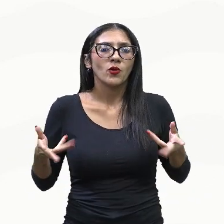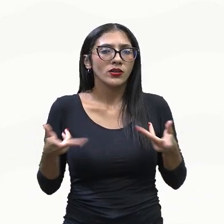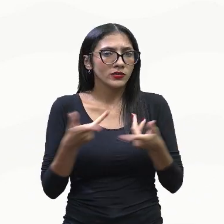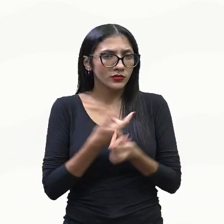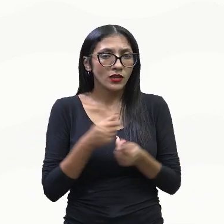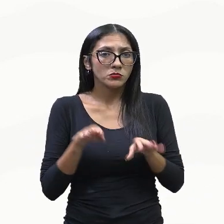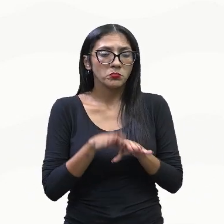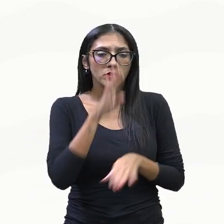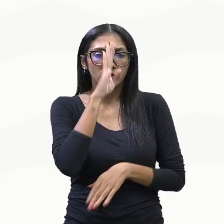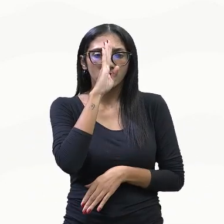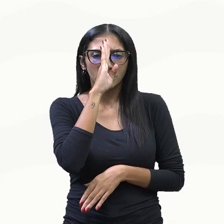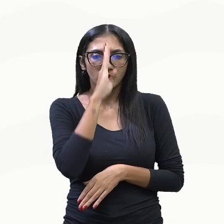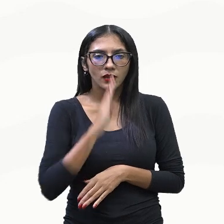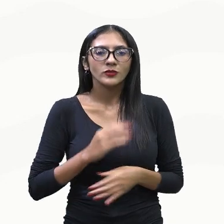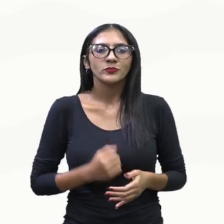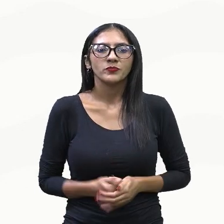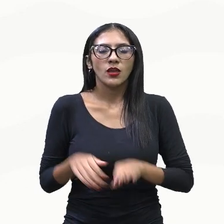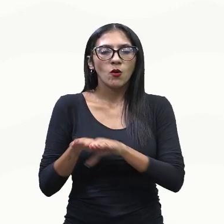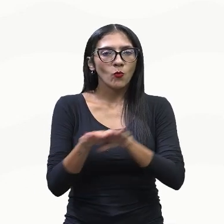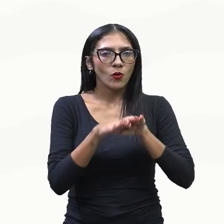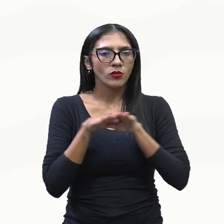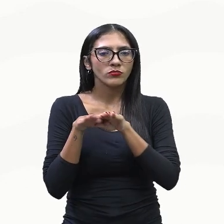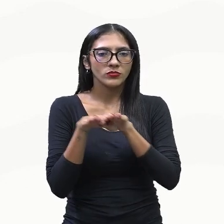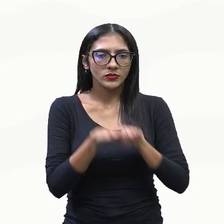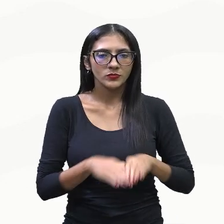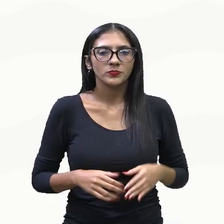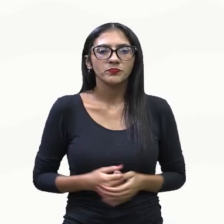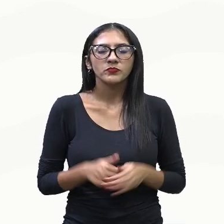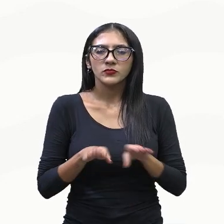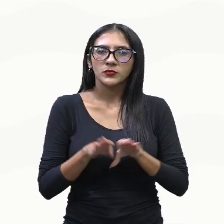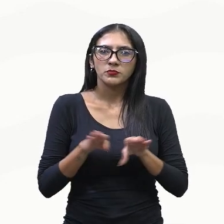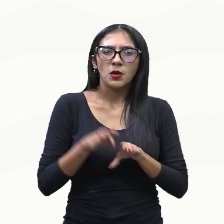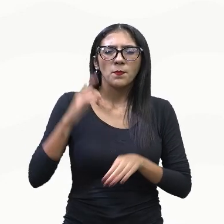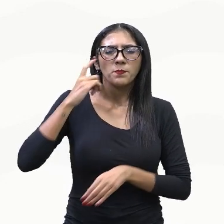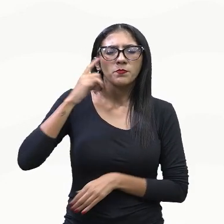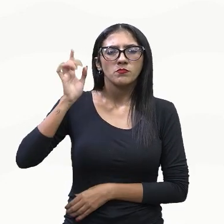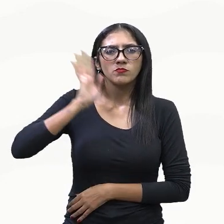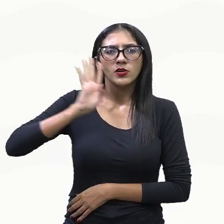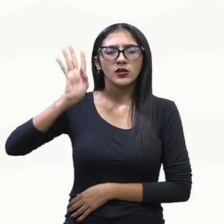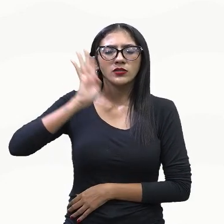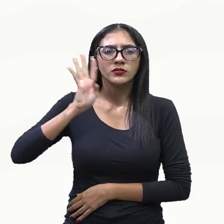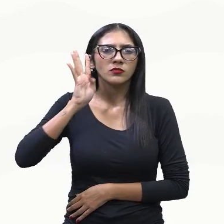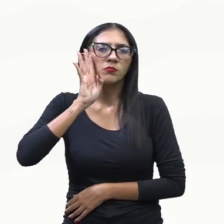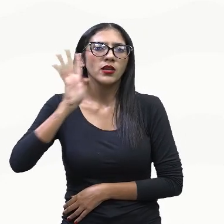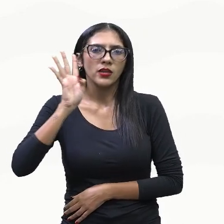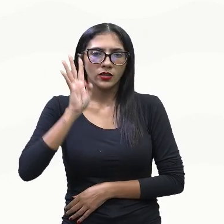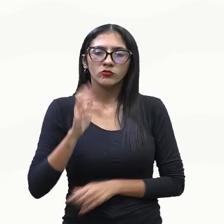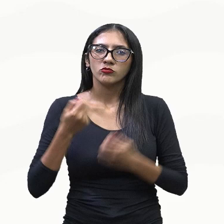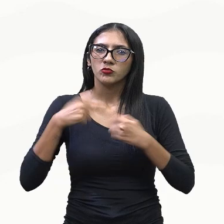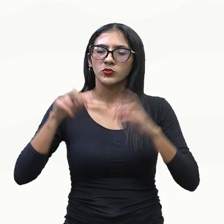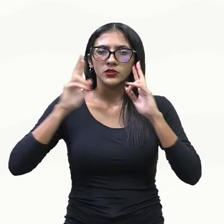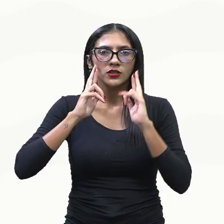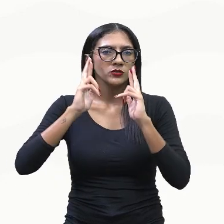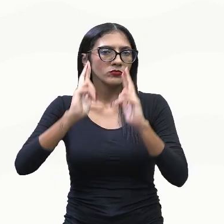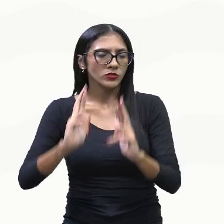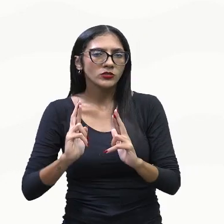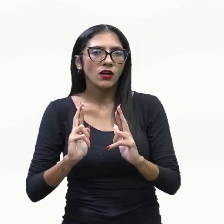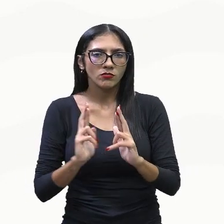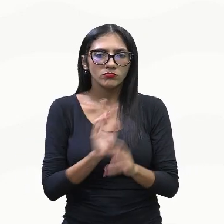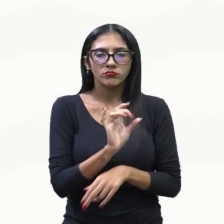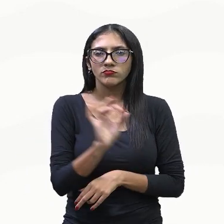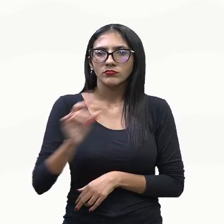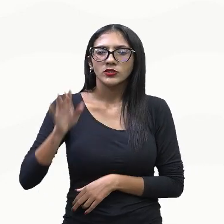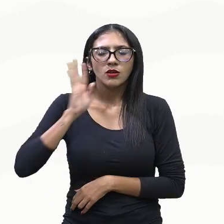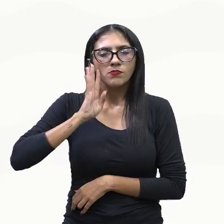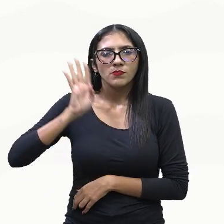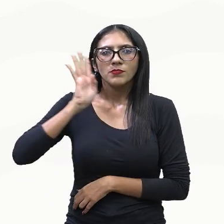gratuita, igualdade, precisamos, o nosso pensamento, ele não pode ser violado, tem que ter respeito ao que nós